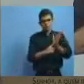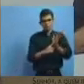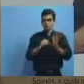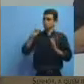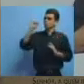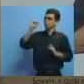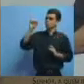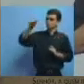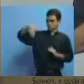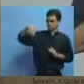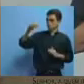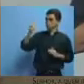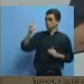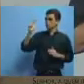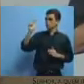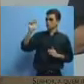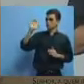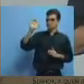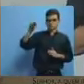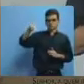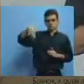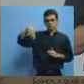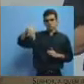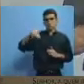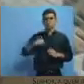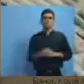planície repleta de ossos.